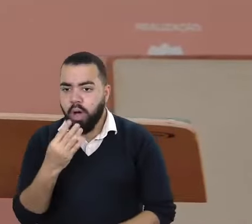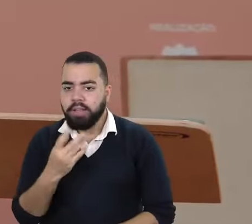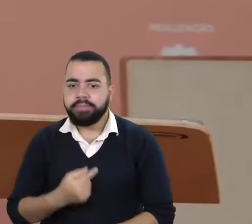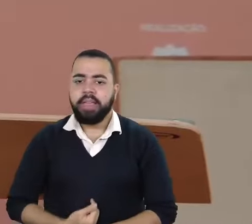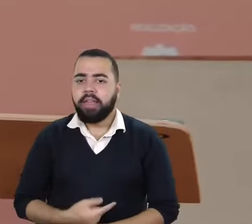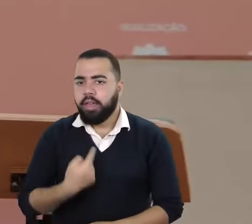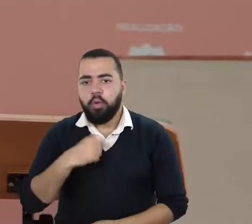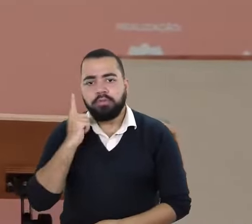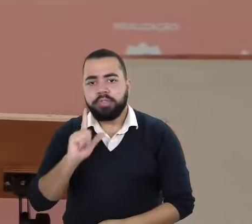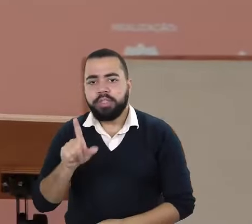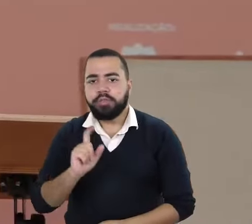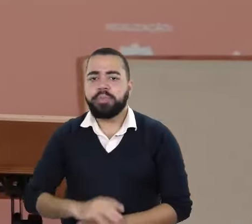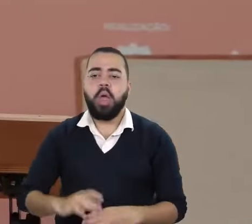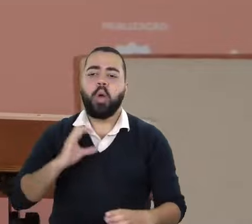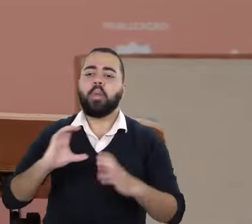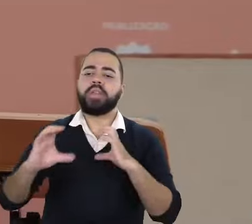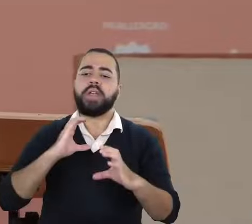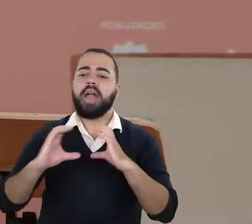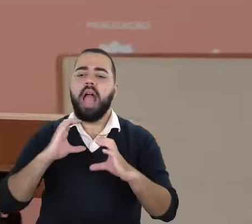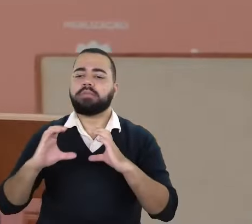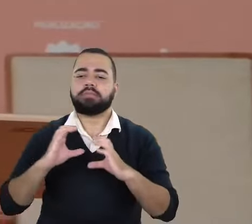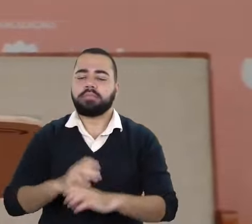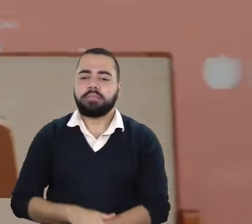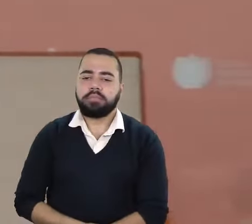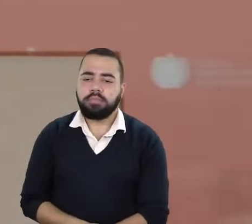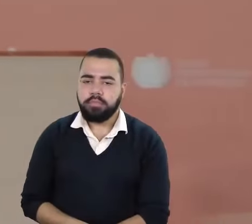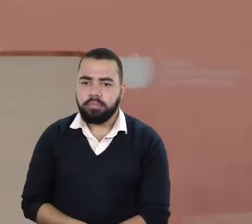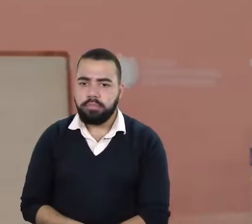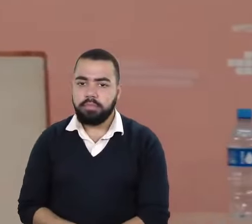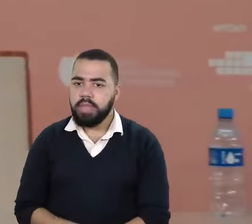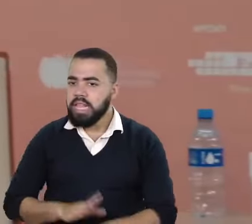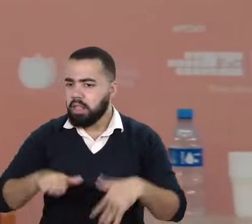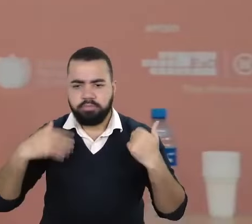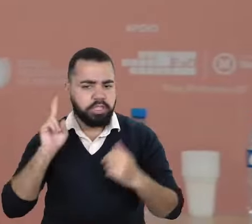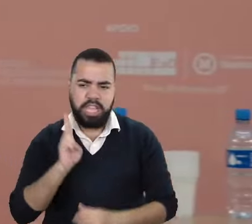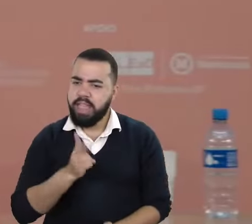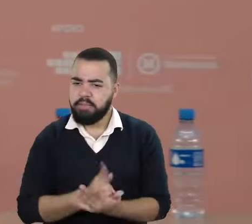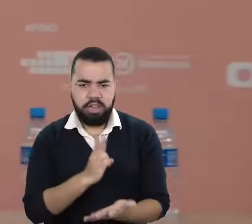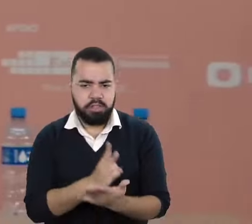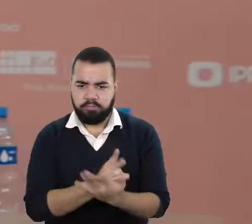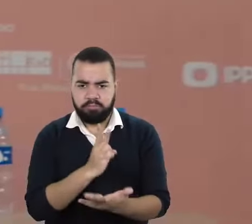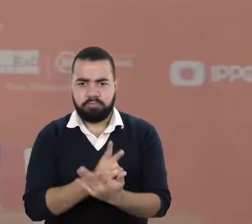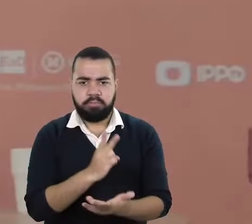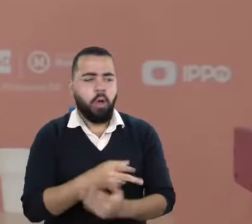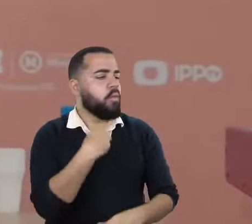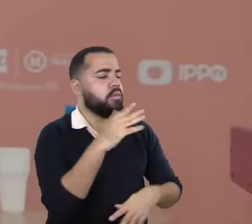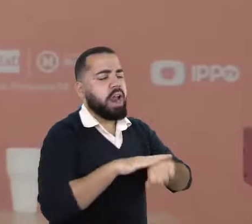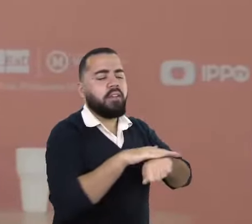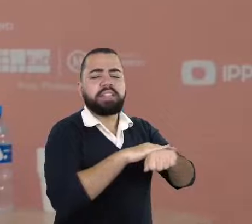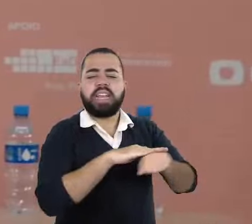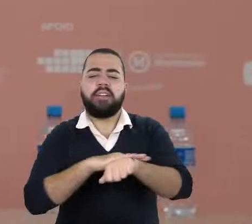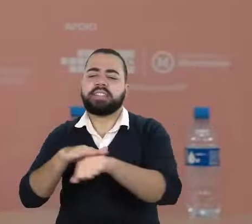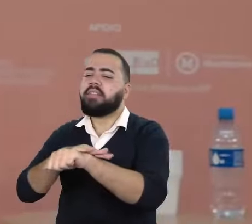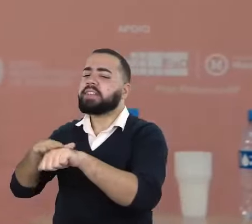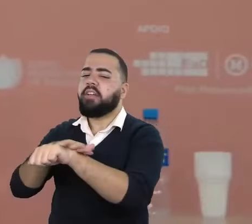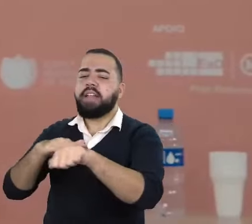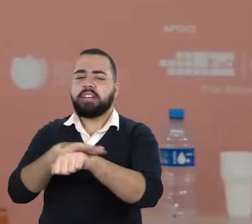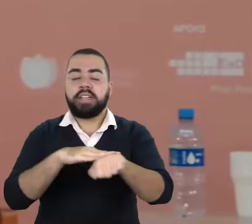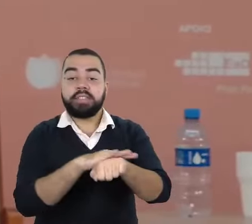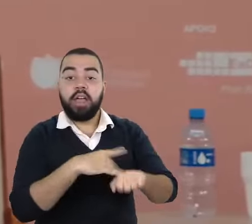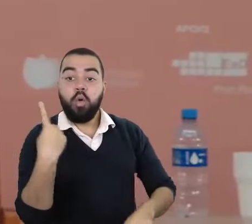Então a minha área da comunicação, da fala, ela é muito boa. E daí eu sempre tive isso, sempre falei muito, sempre conversei. E daí com 1 ano